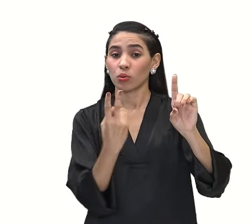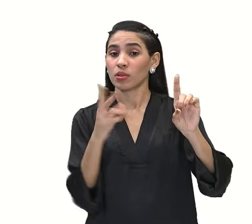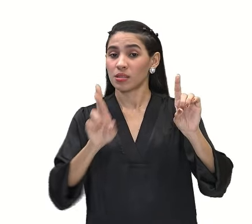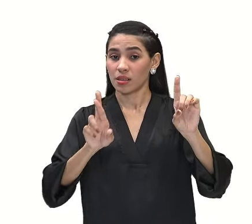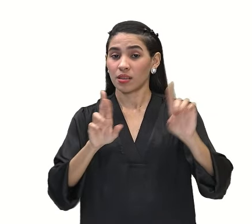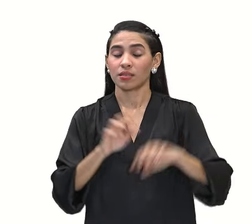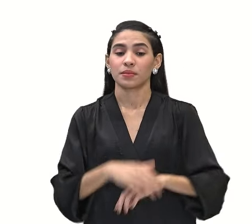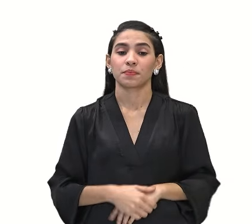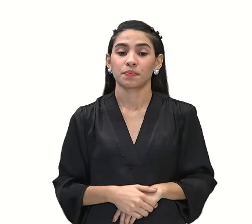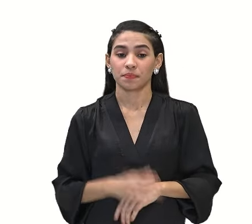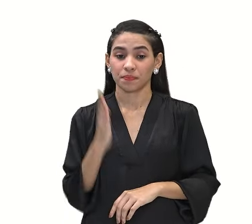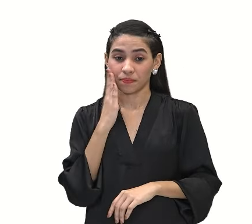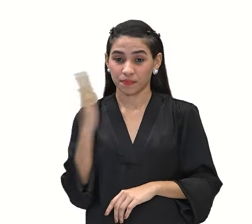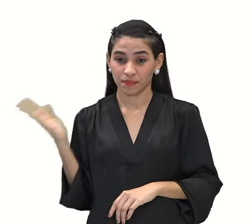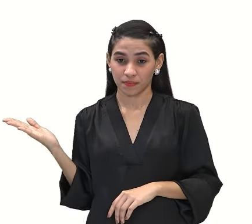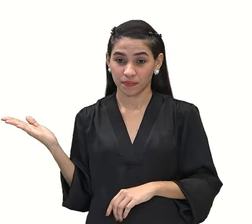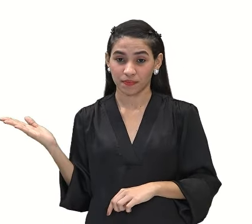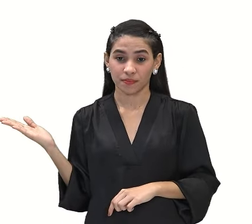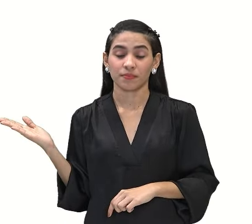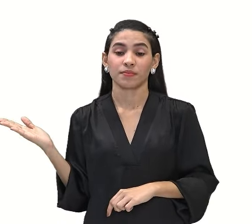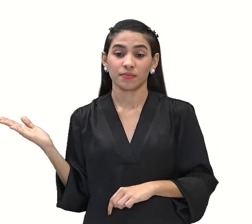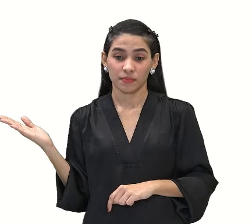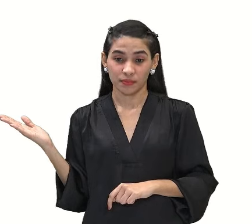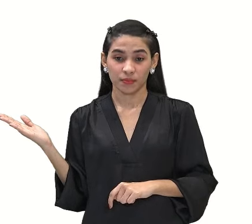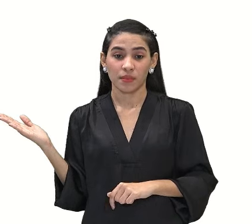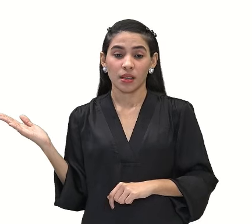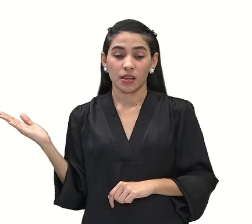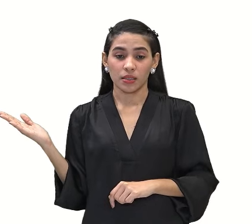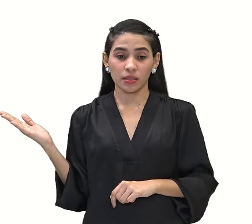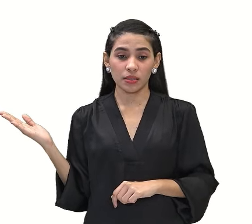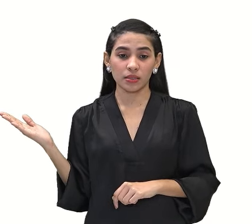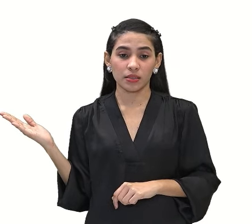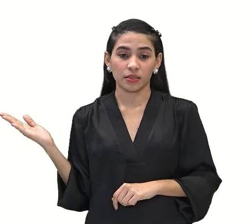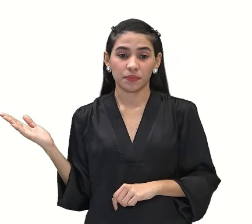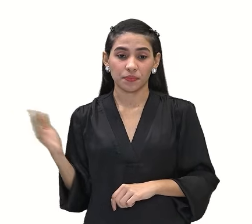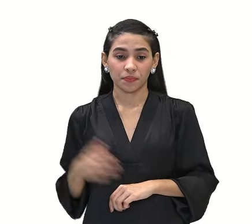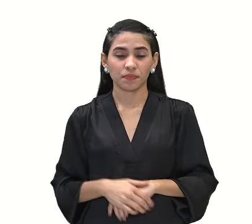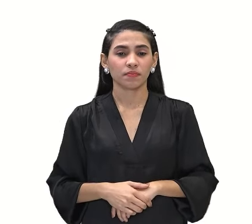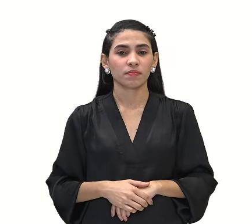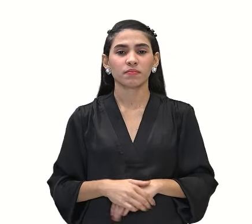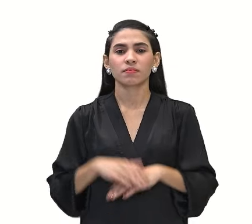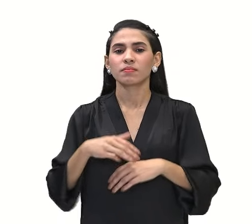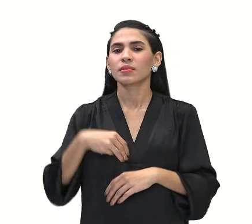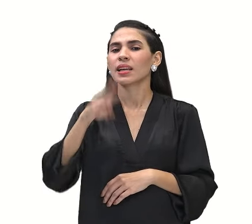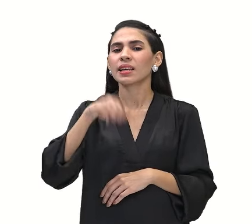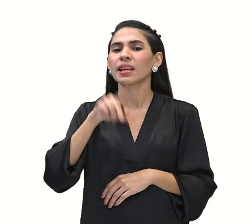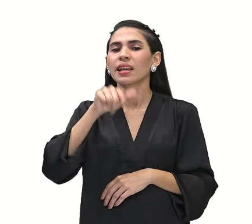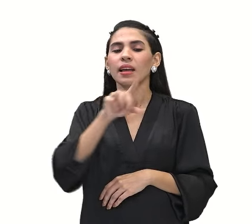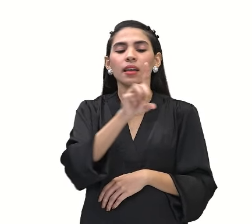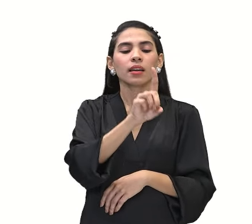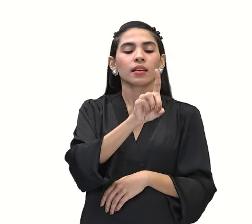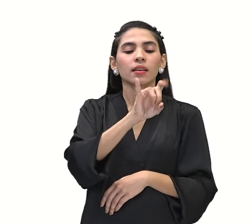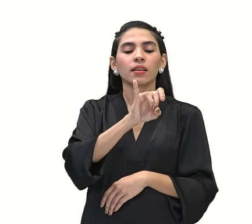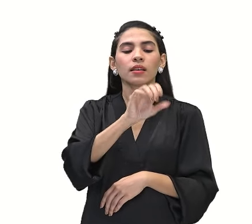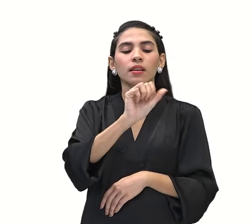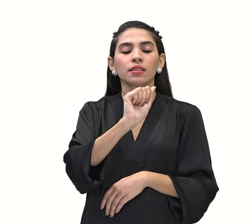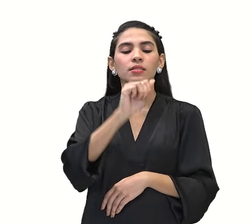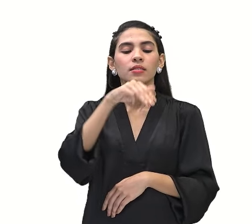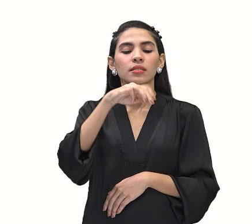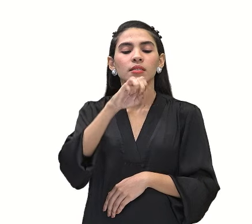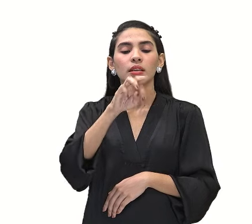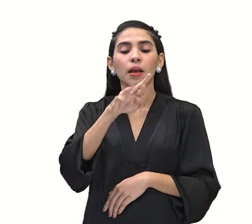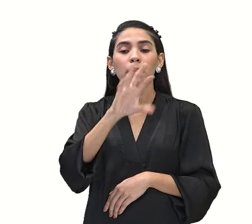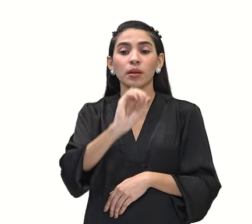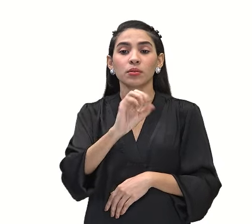D = 2R Mas quem é o diâmetro o diâmetro nada mais